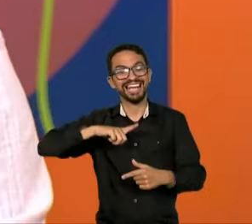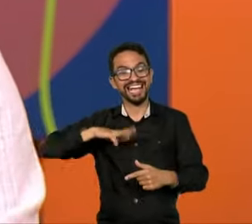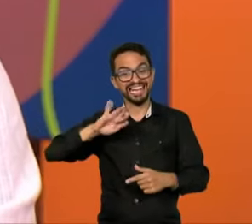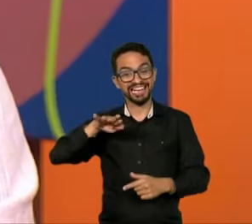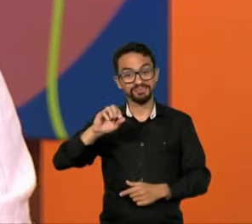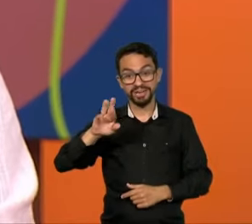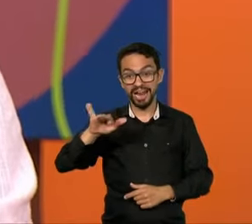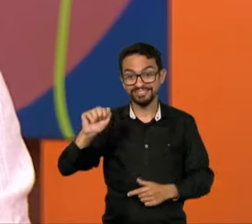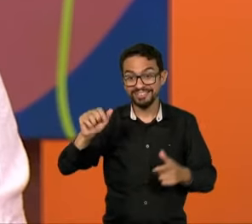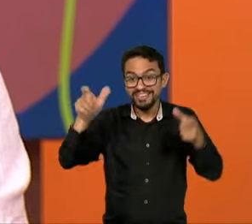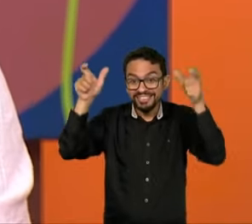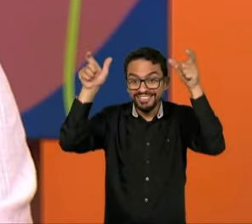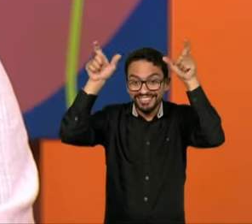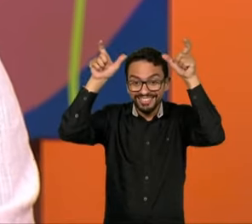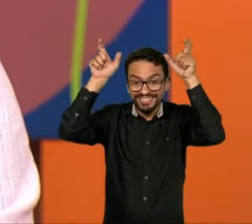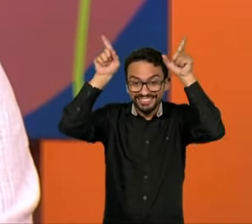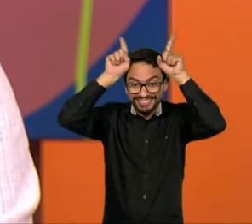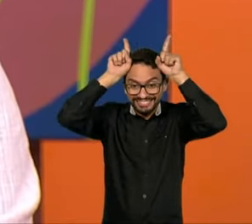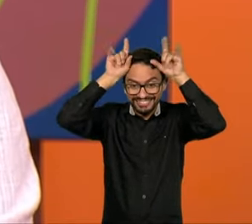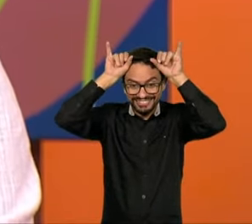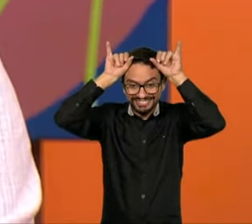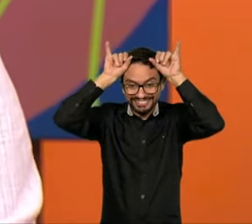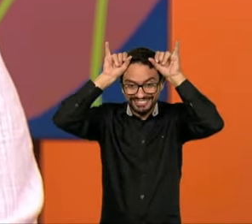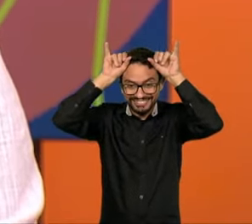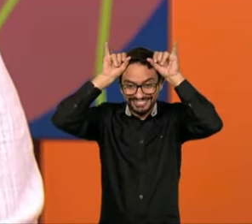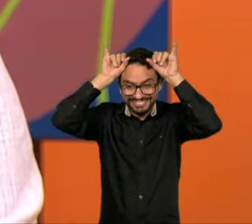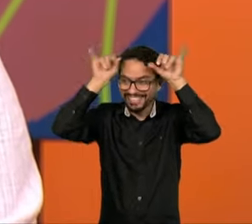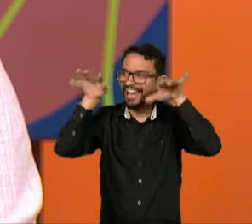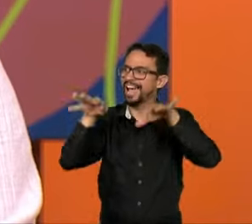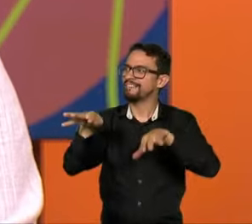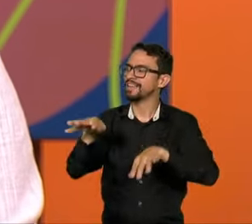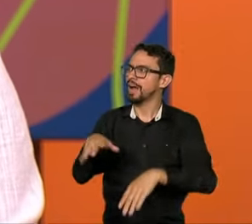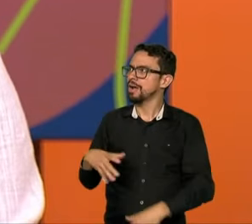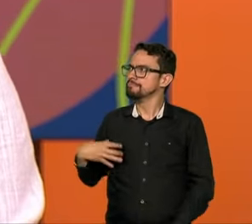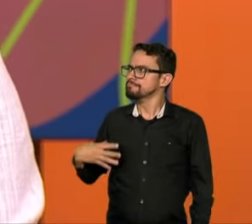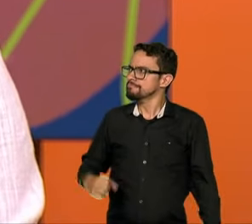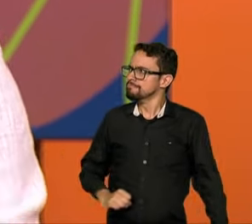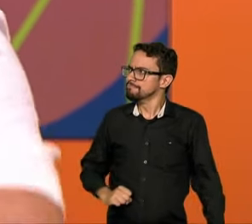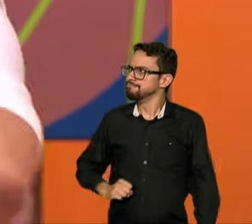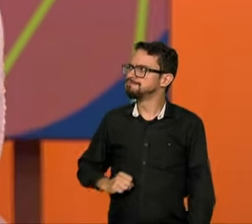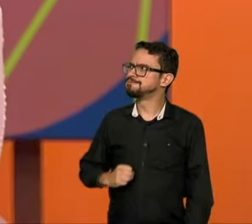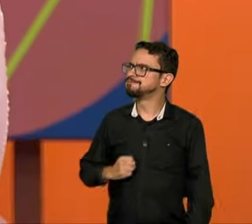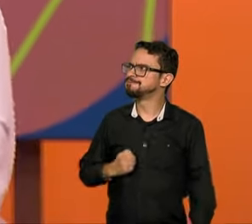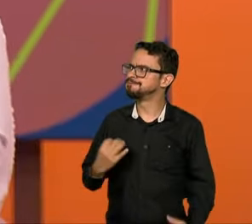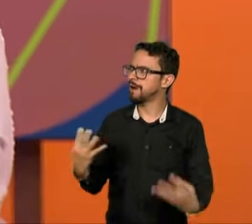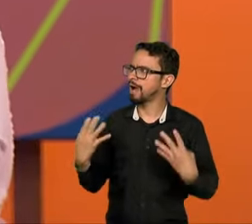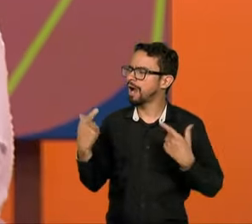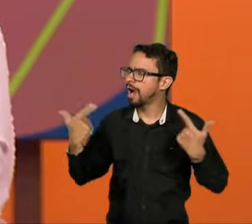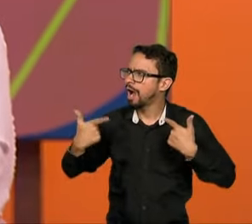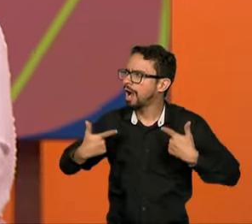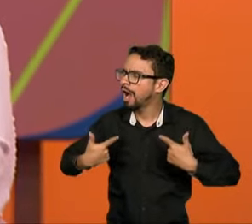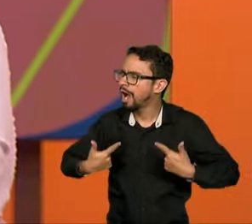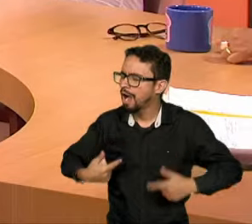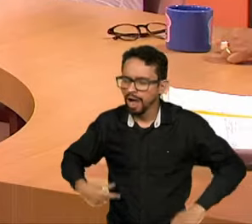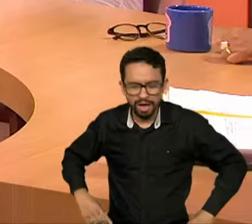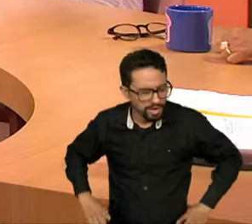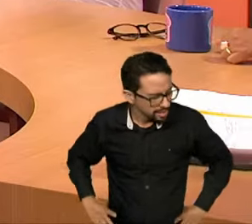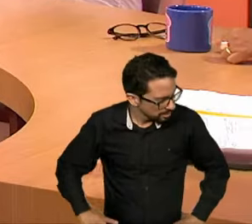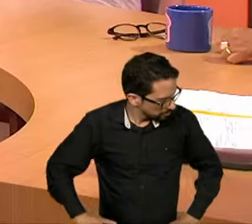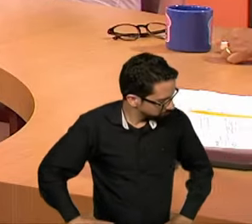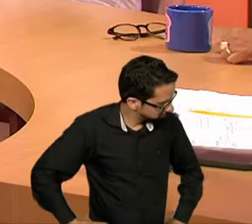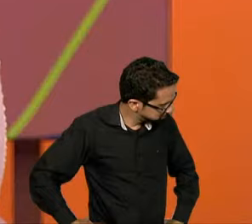chifre. No que eu entrei, a plateia começou a rir. Aí eu fiquei emburrado. Fui lá pra frente...